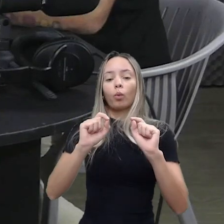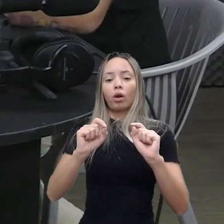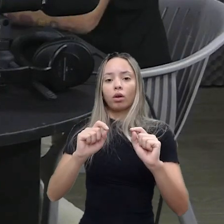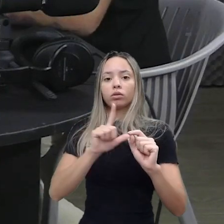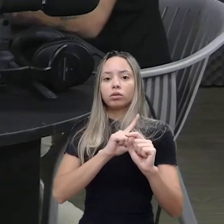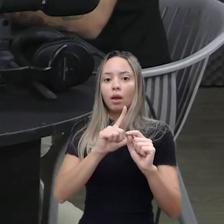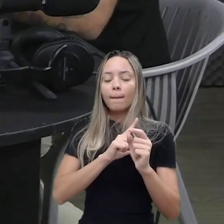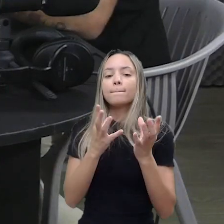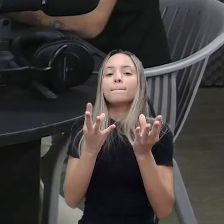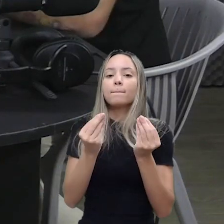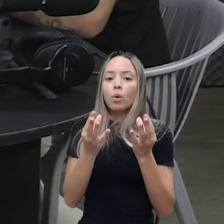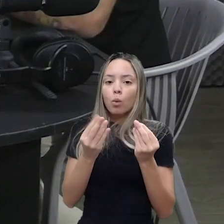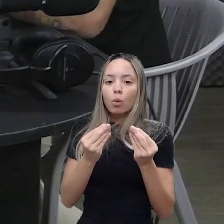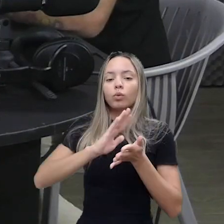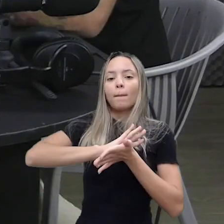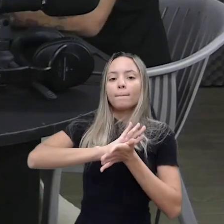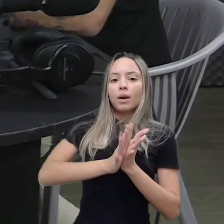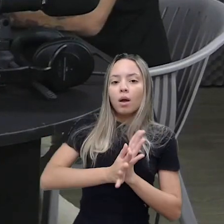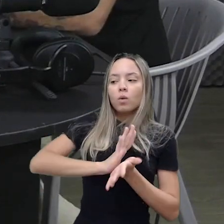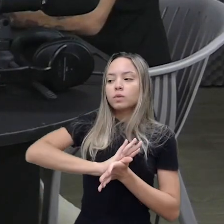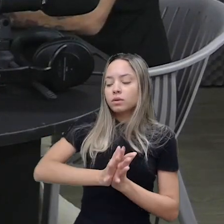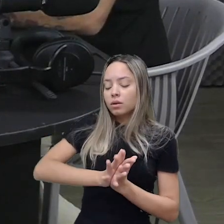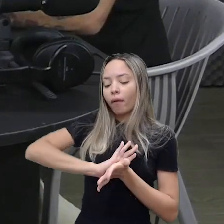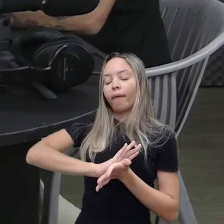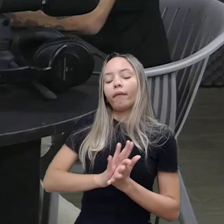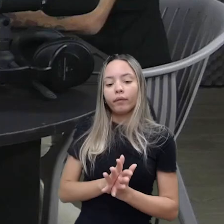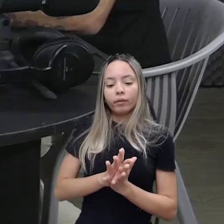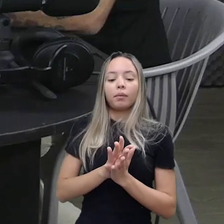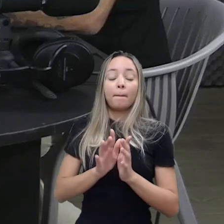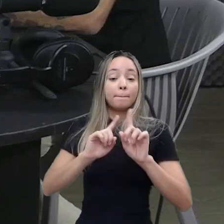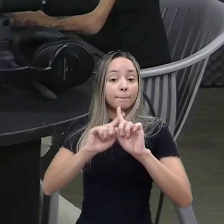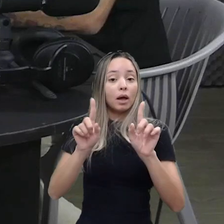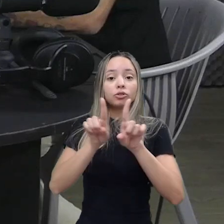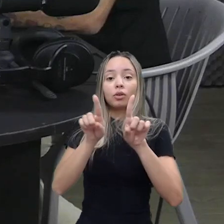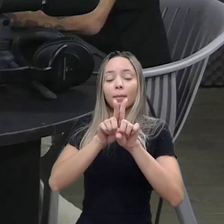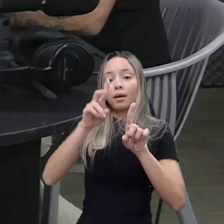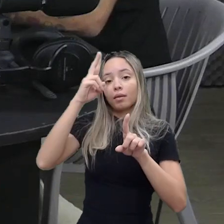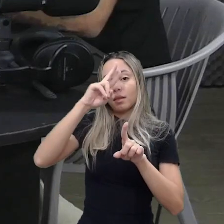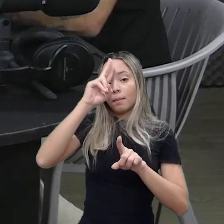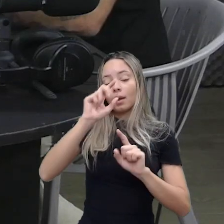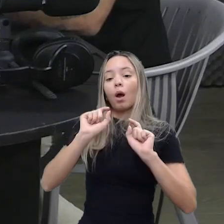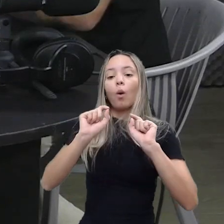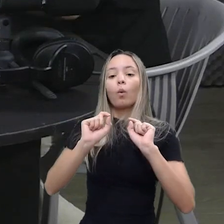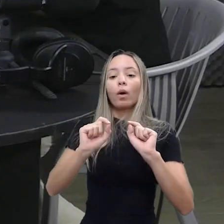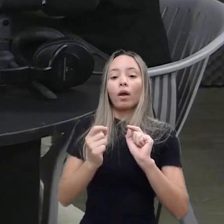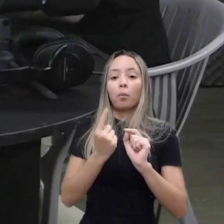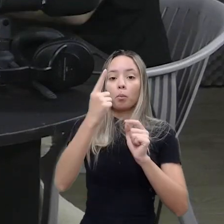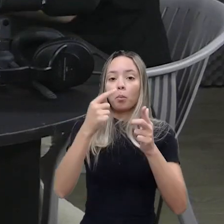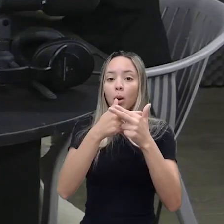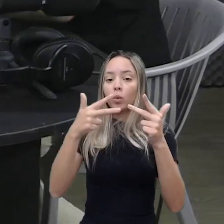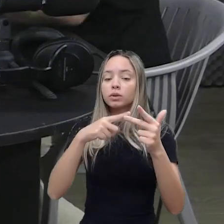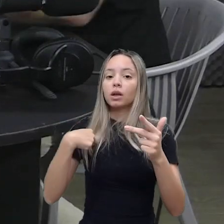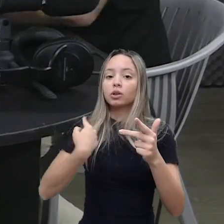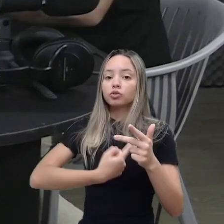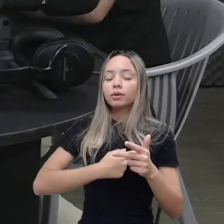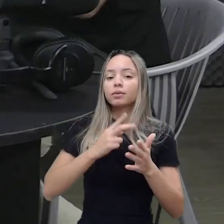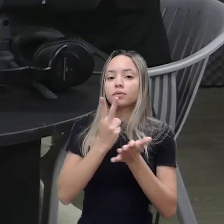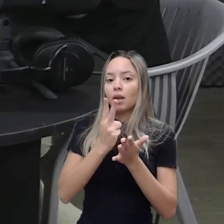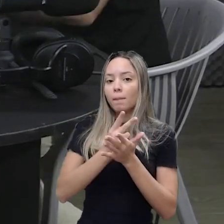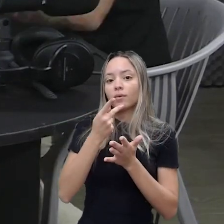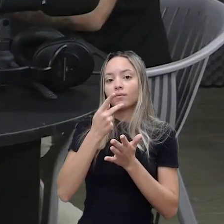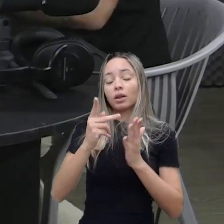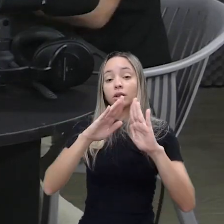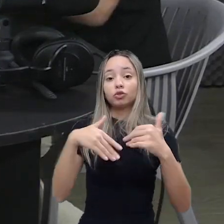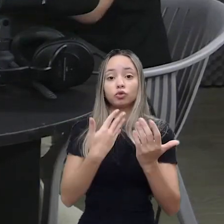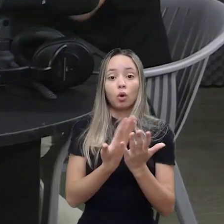com uma série de preconceitos, um grande número de preconceitos, mas a gente lembrar daquilo que a gente sempre fala do Bourdieu, né? A